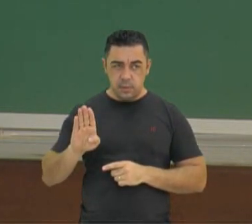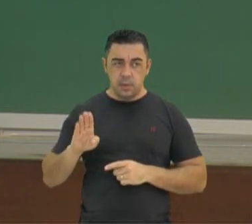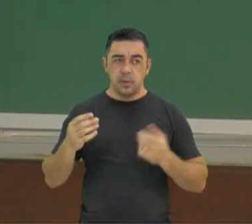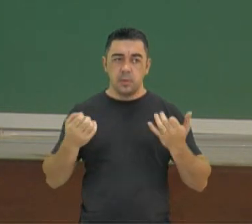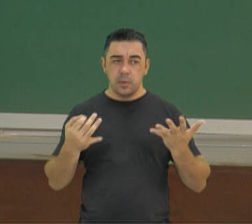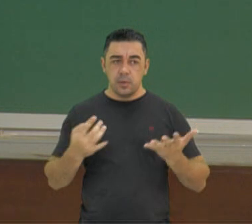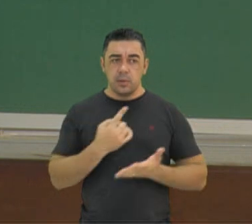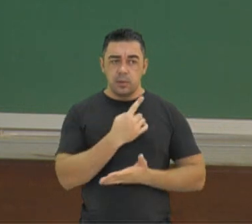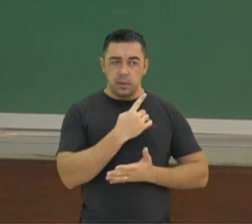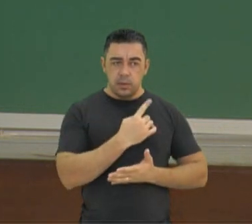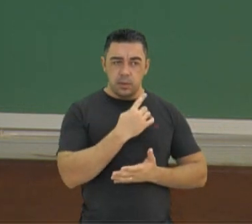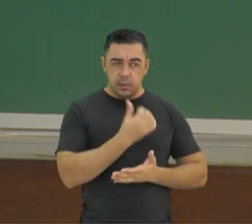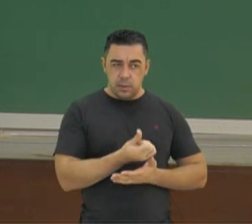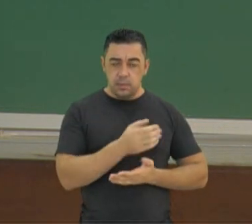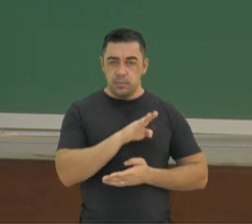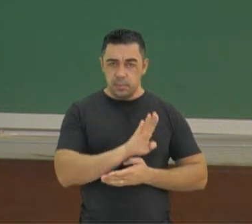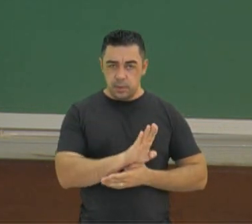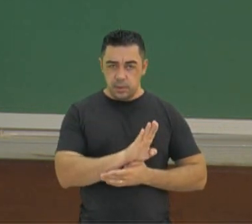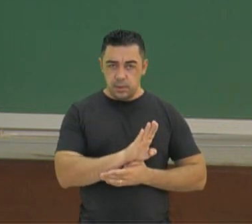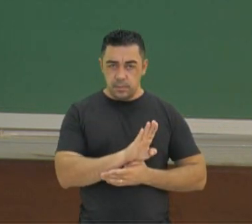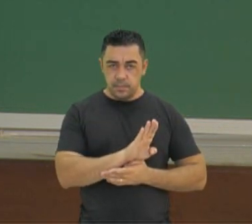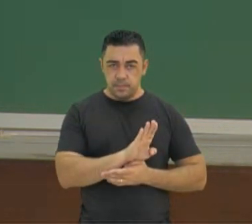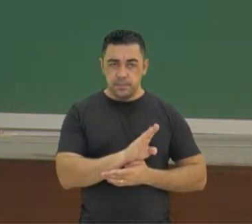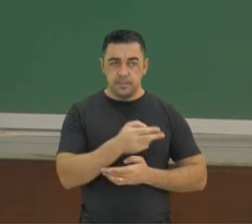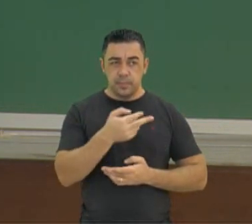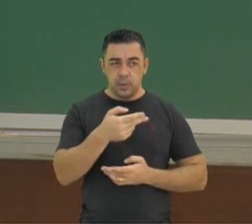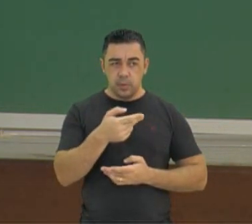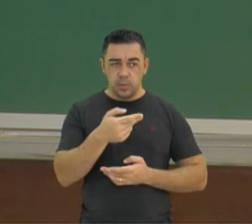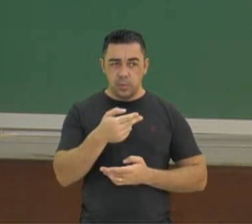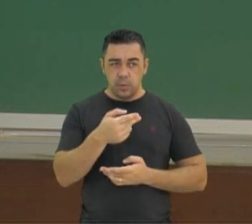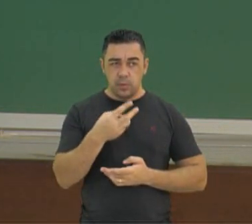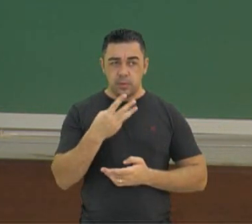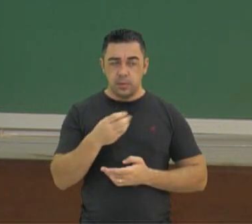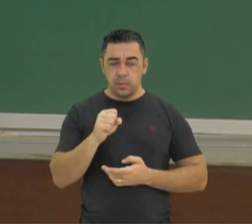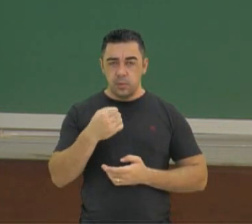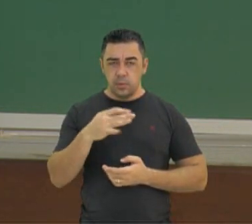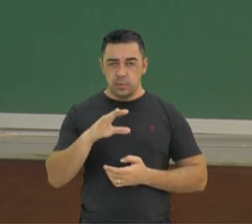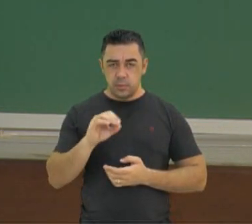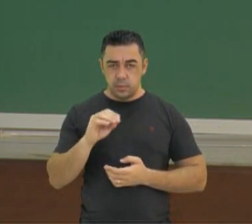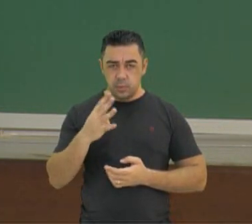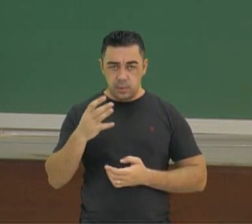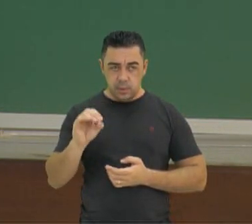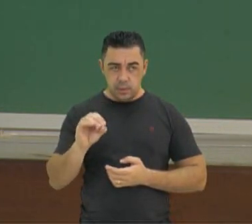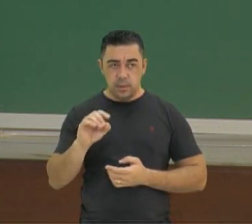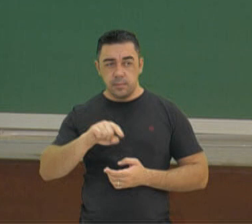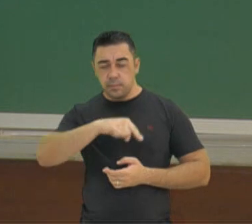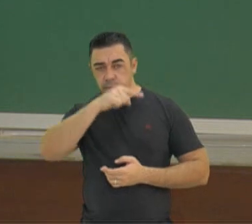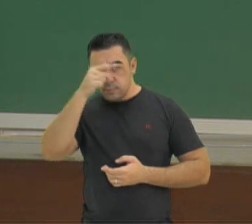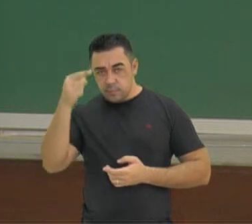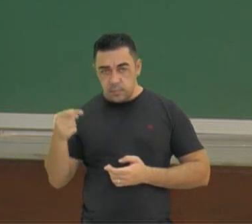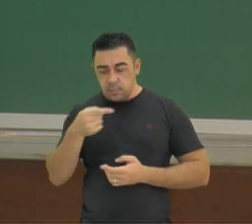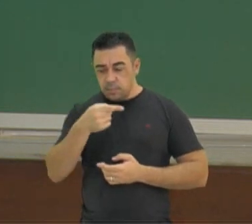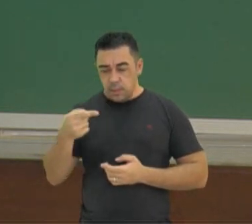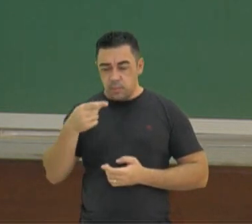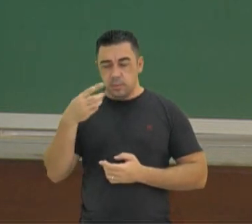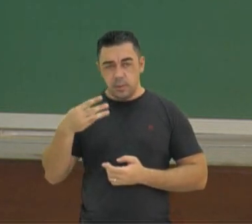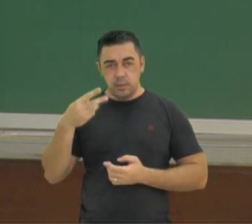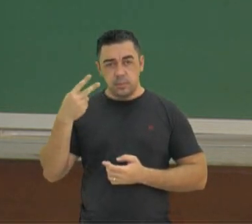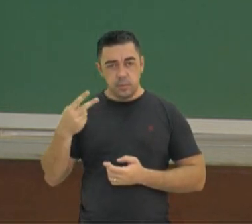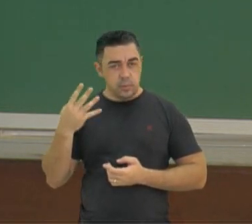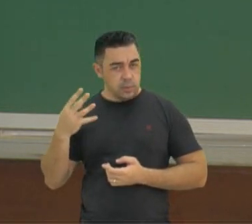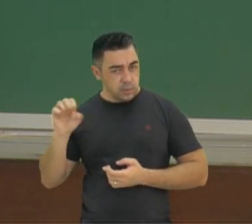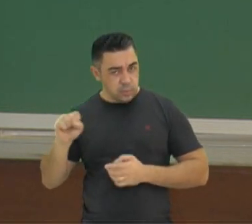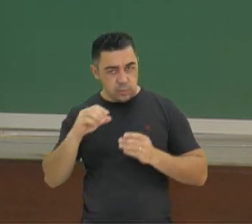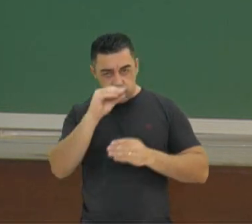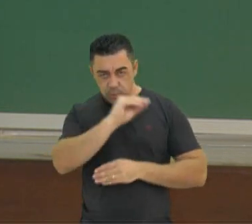72B, que vai ficar igual a 16B positivo, e o 3.248 ele passou negativo, para o outro lado, sinal